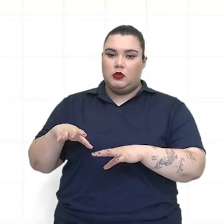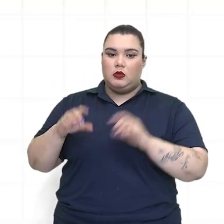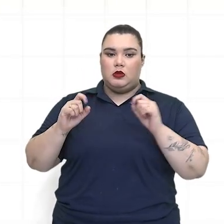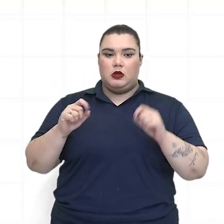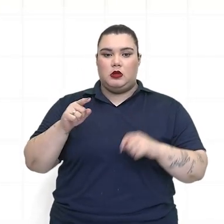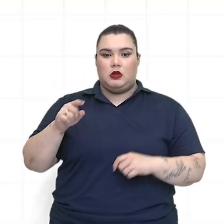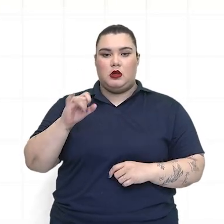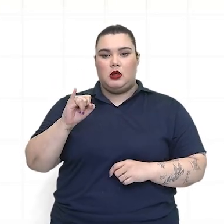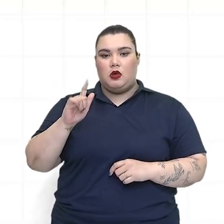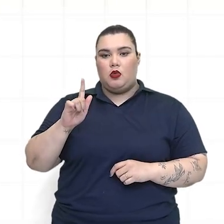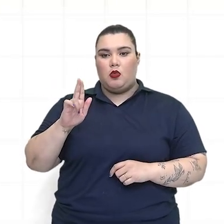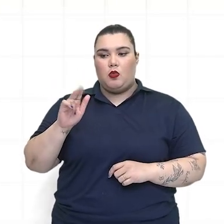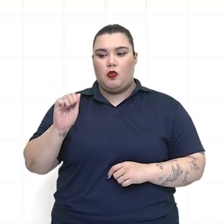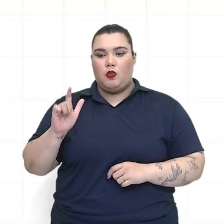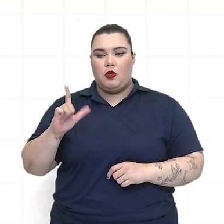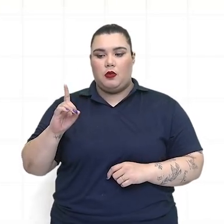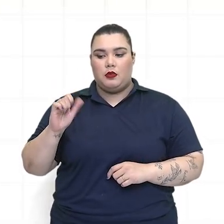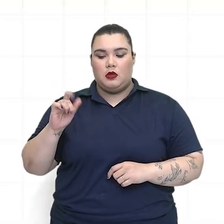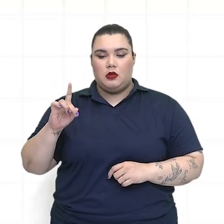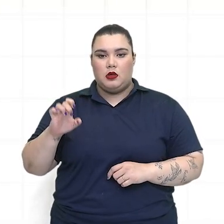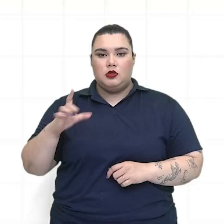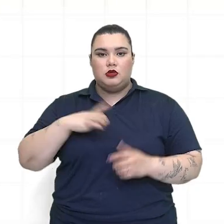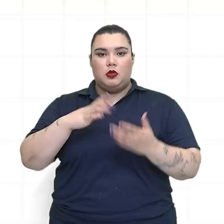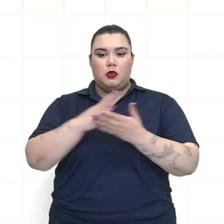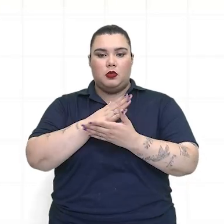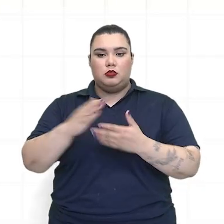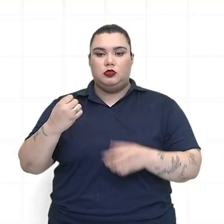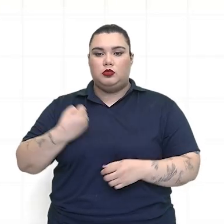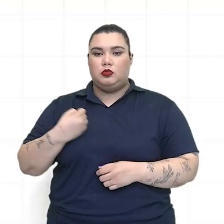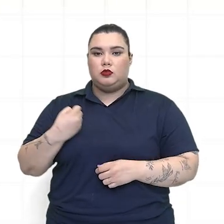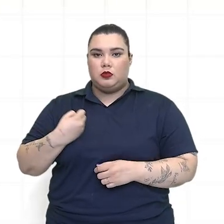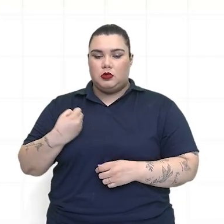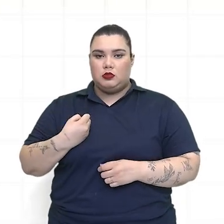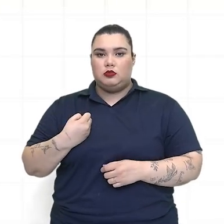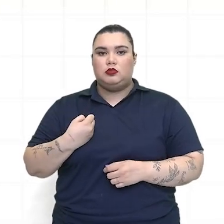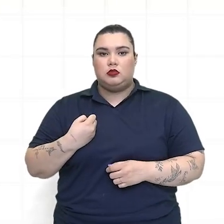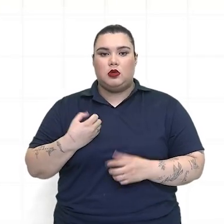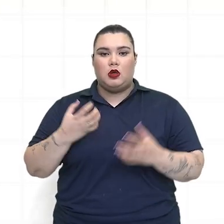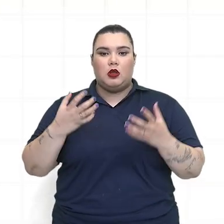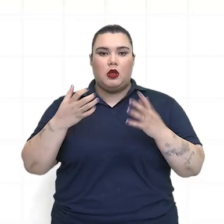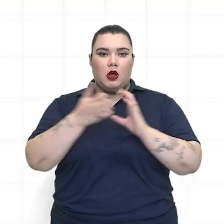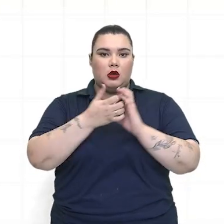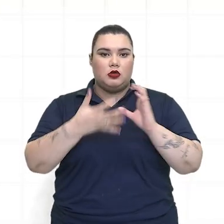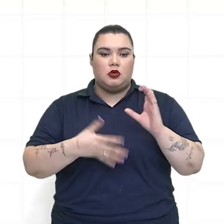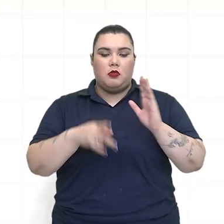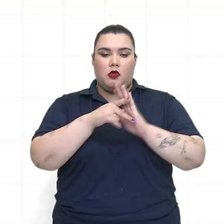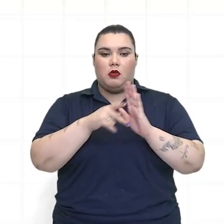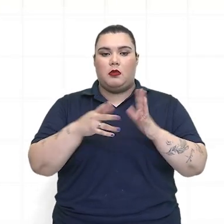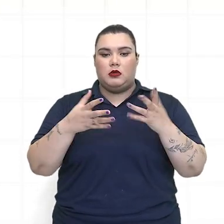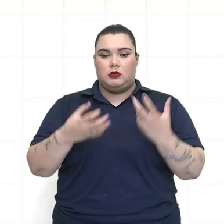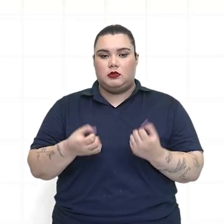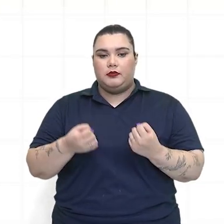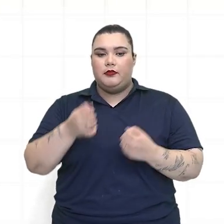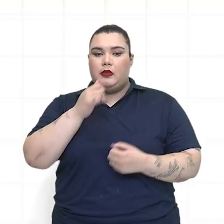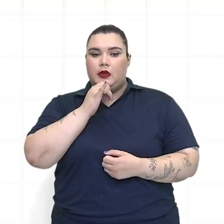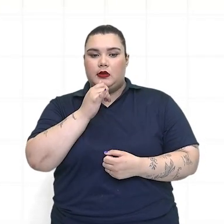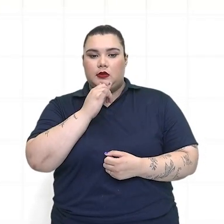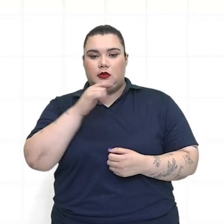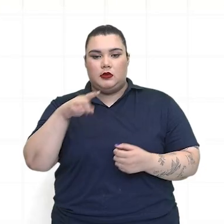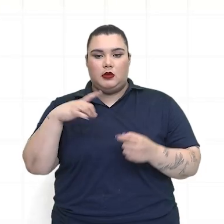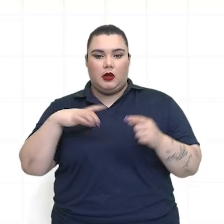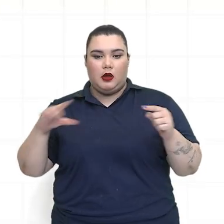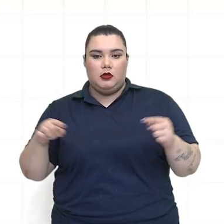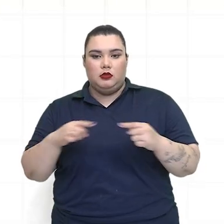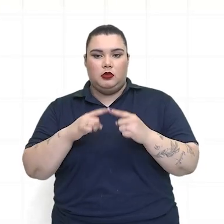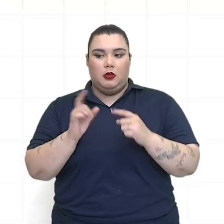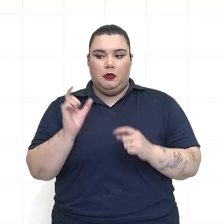na igualdade entre números, né, existem algumas propriedades que são, né, aceitas, né? Quando você associa,